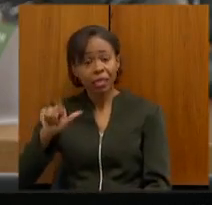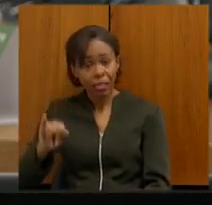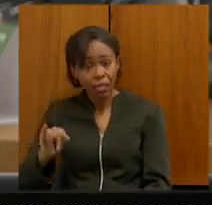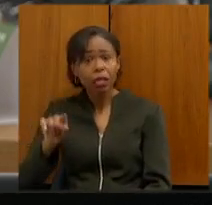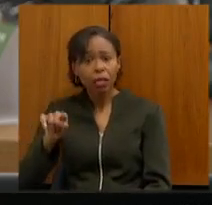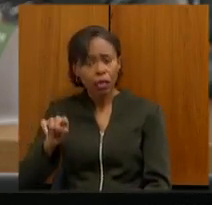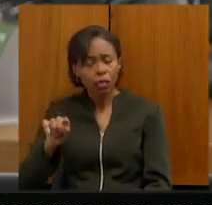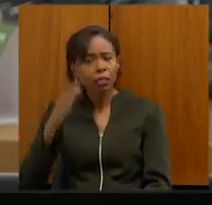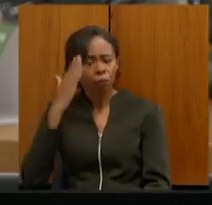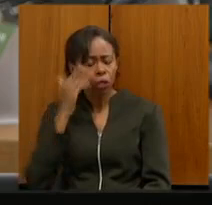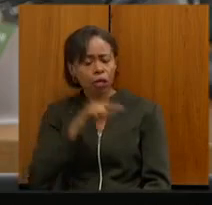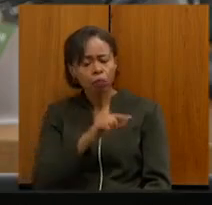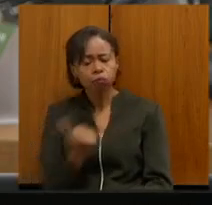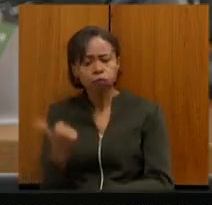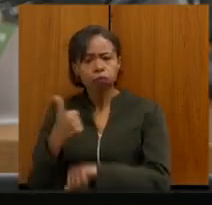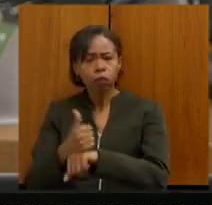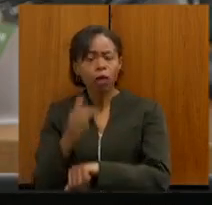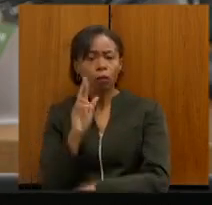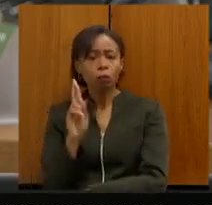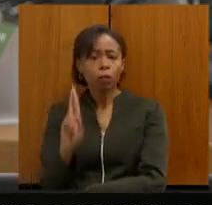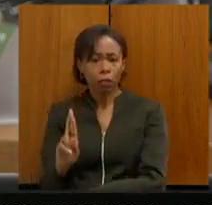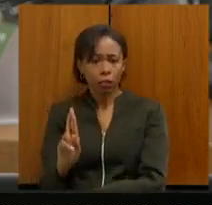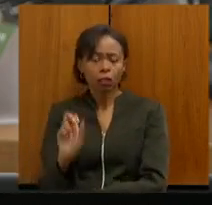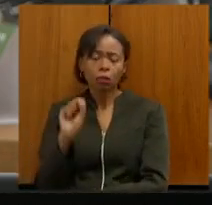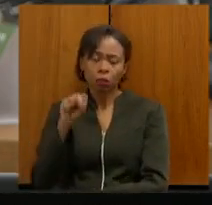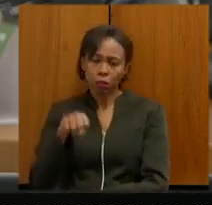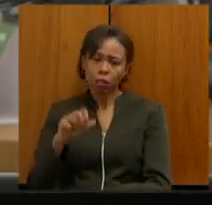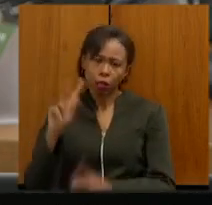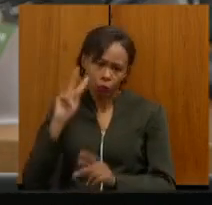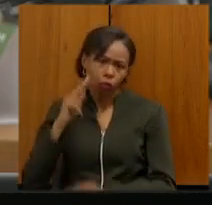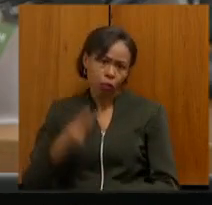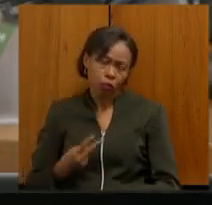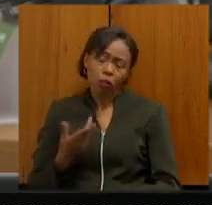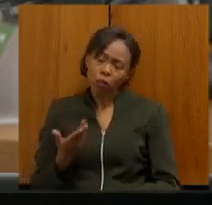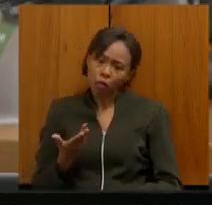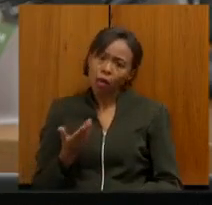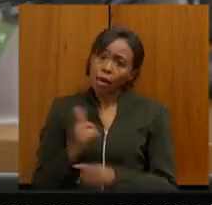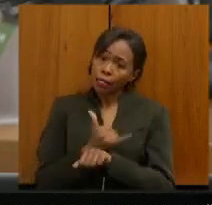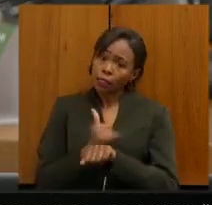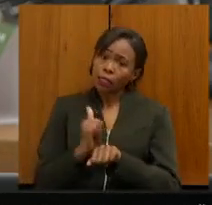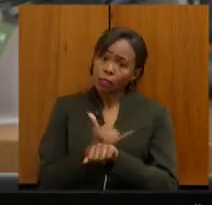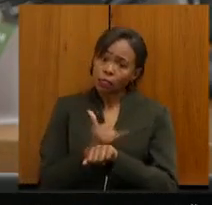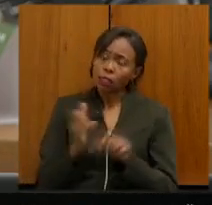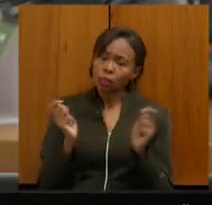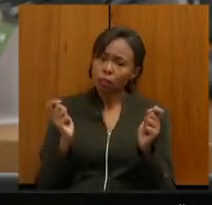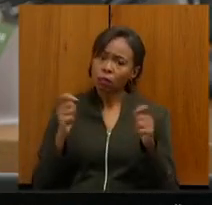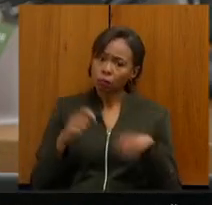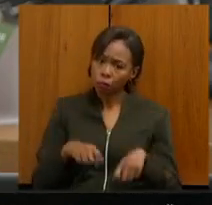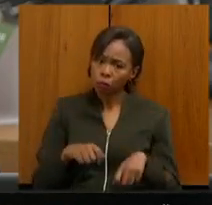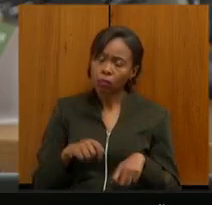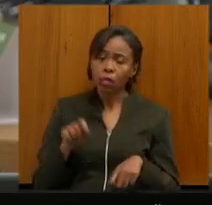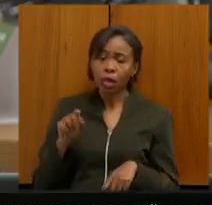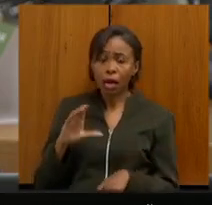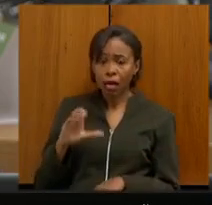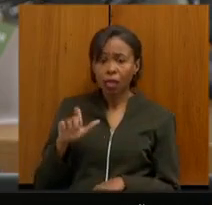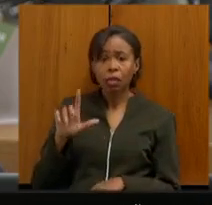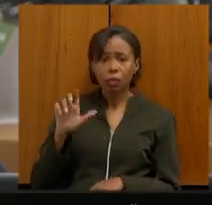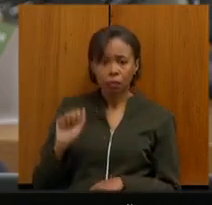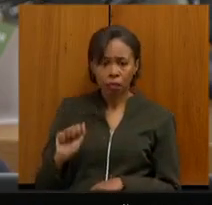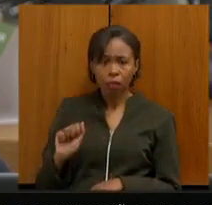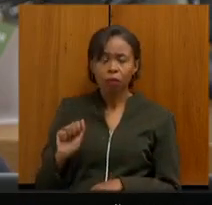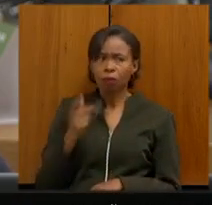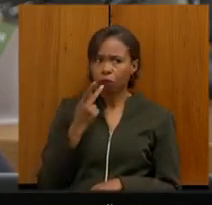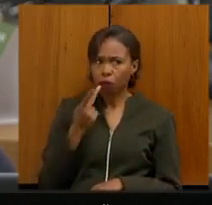estratégias elas podem e devem ser construídas sempre né assim então eu acho que a Célia Traz esse ponto que ele é muito importante